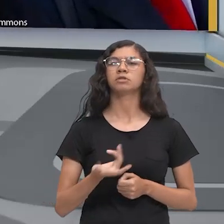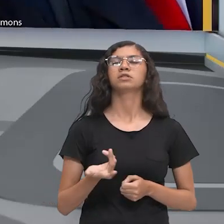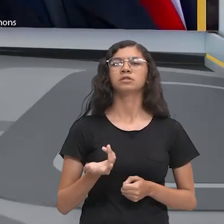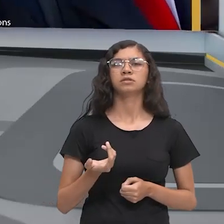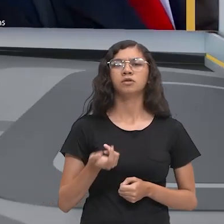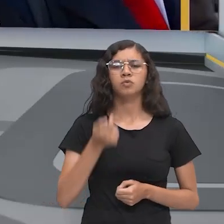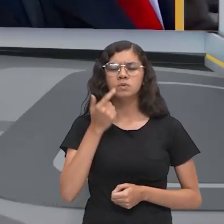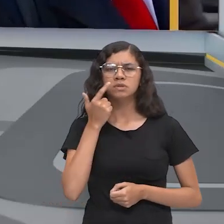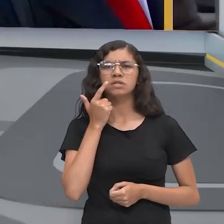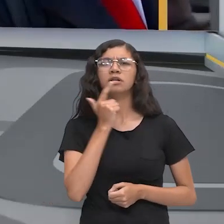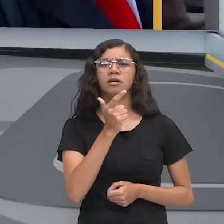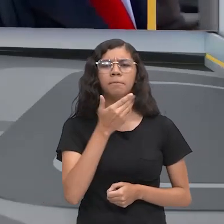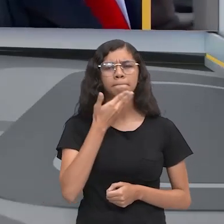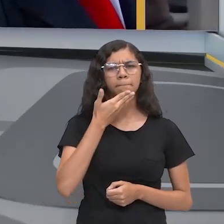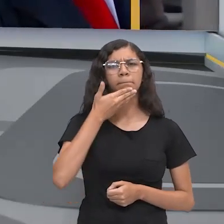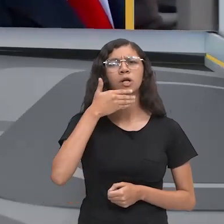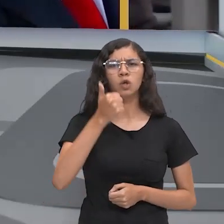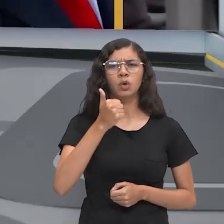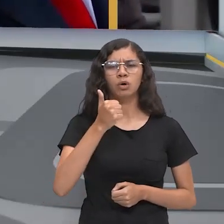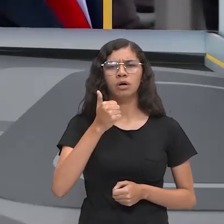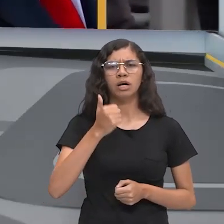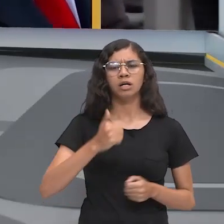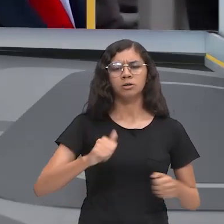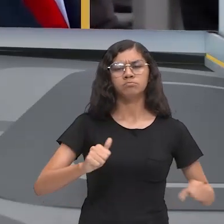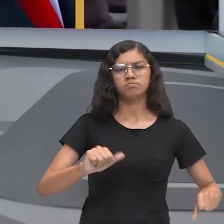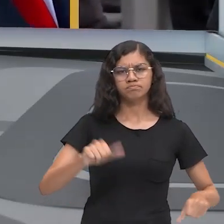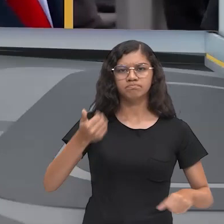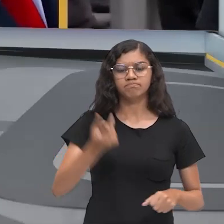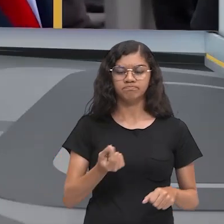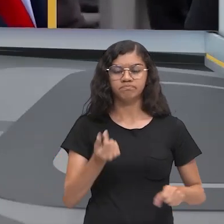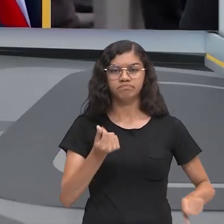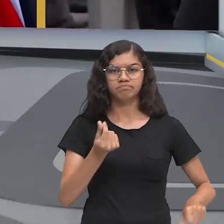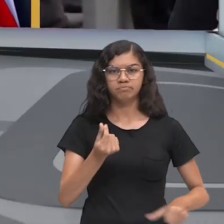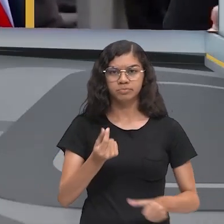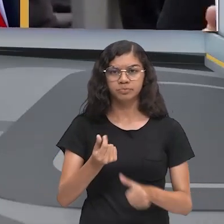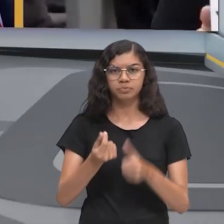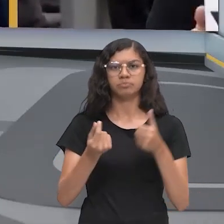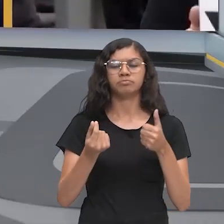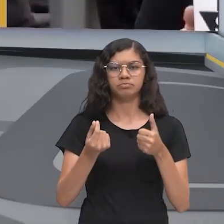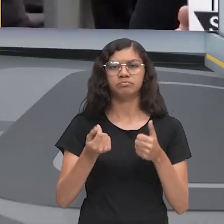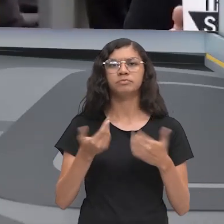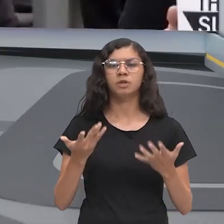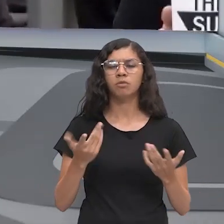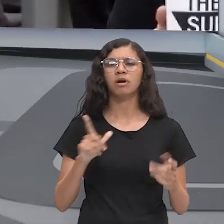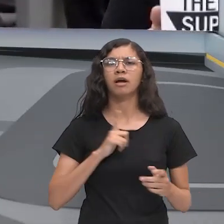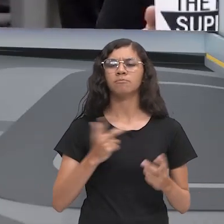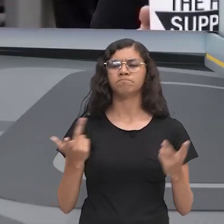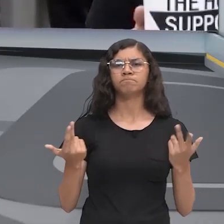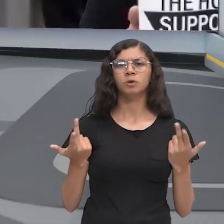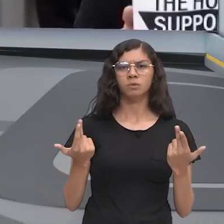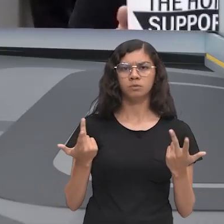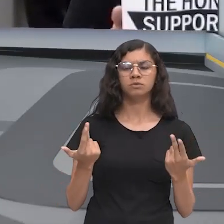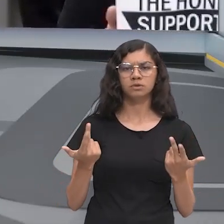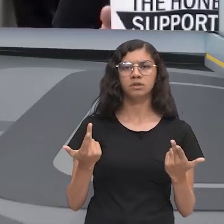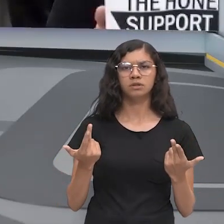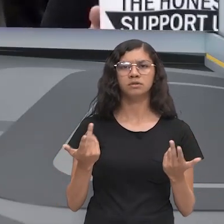para as classes menos favorecidas, tá bom? É gerar igualdade, é trazer